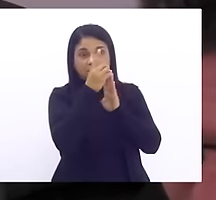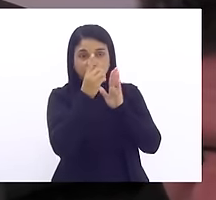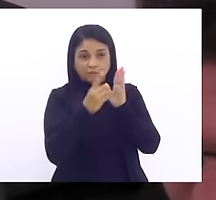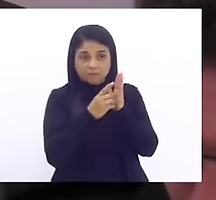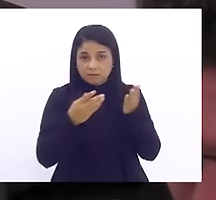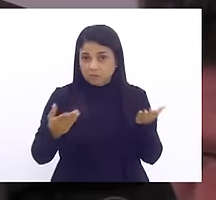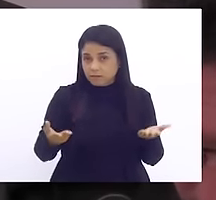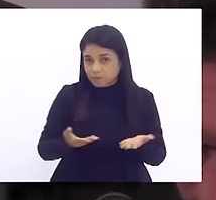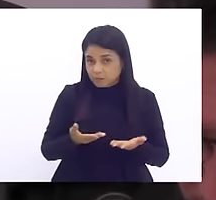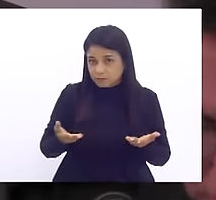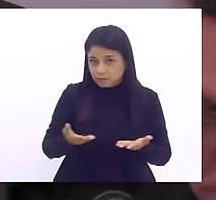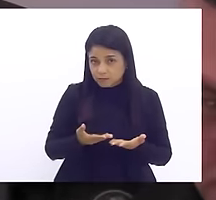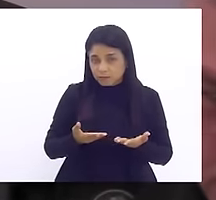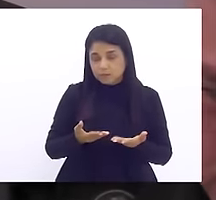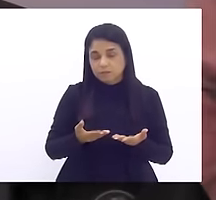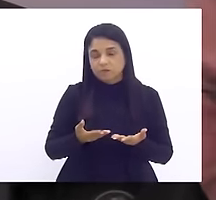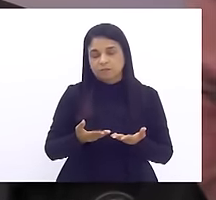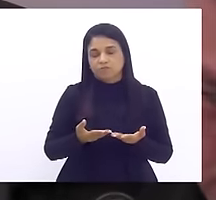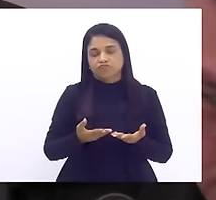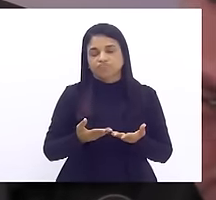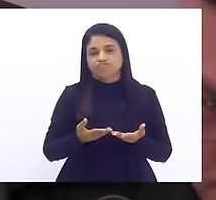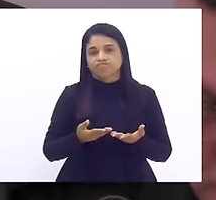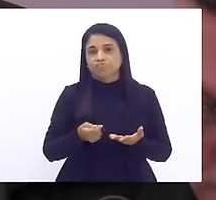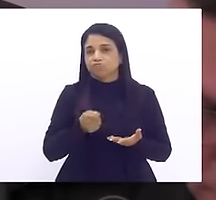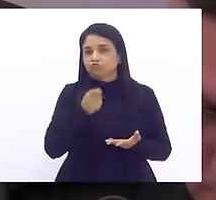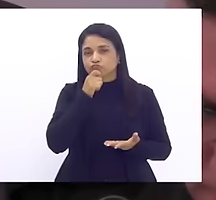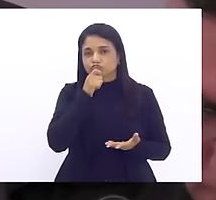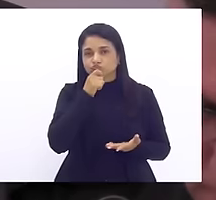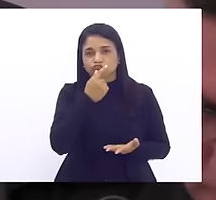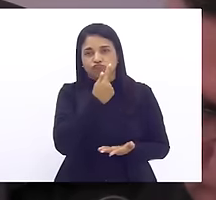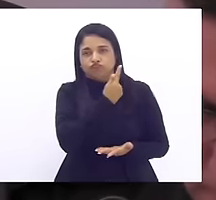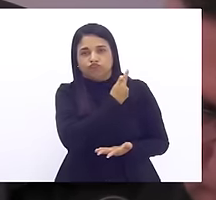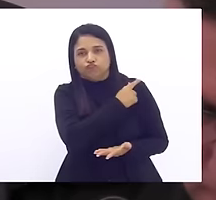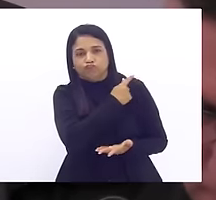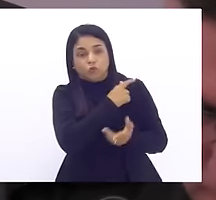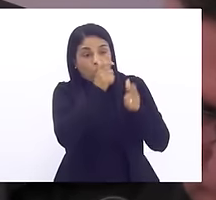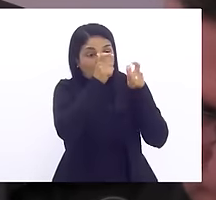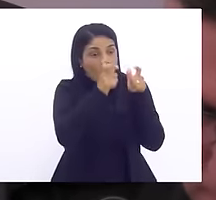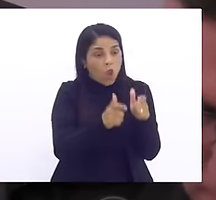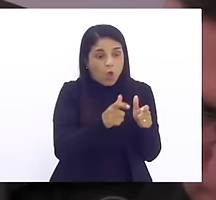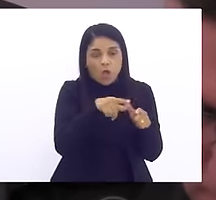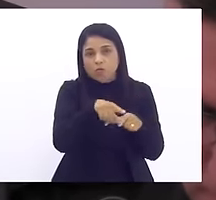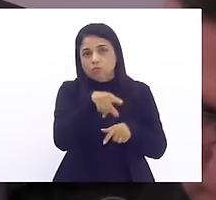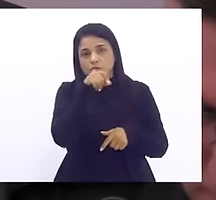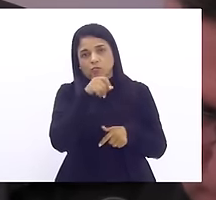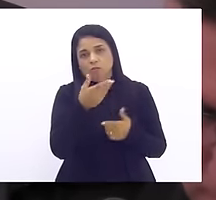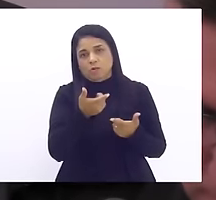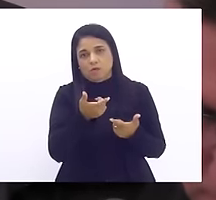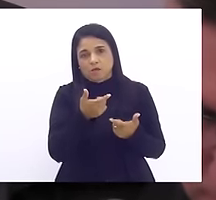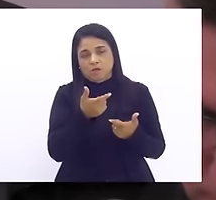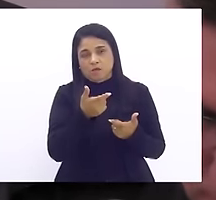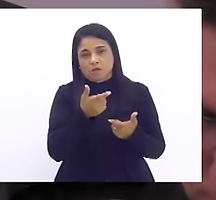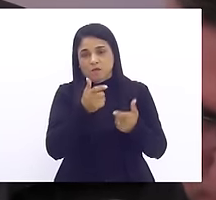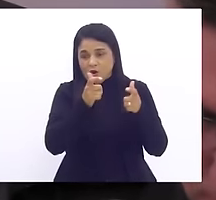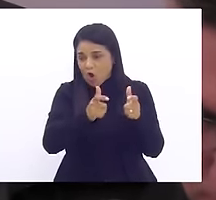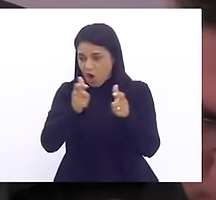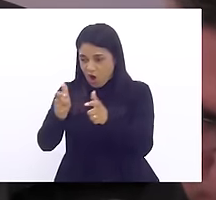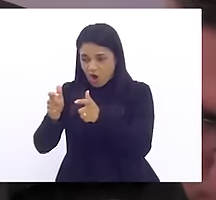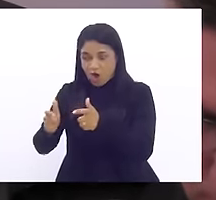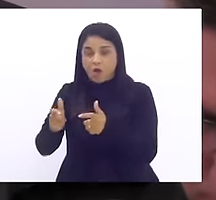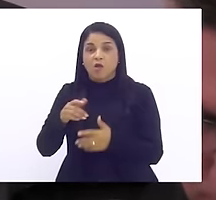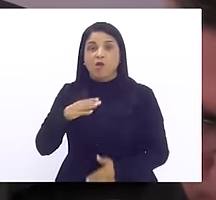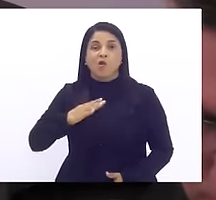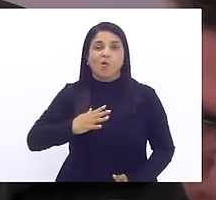em si ele não tem ingerência sobre escolha de local de as escolhas comandantes